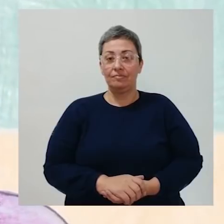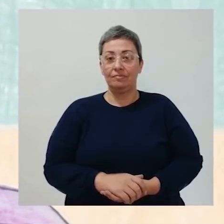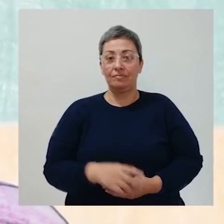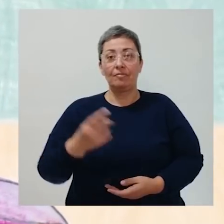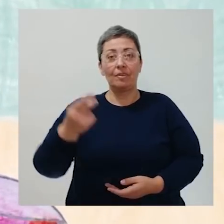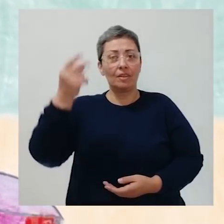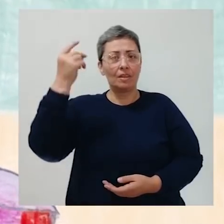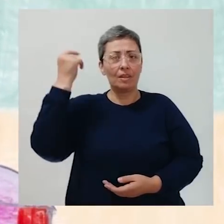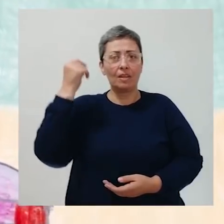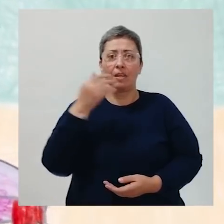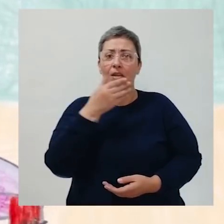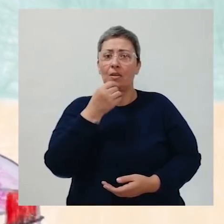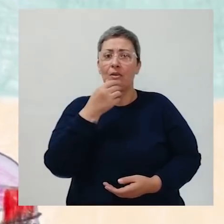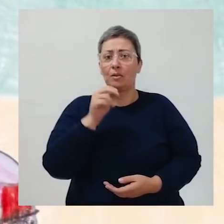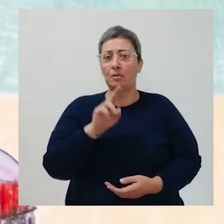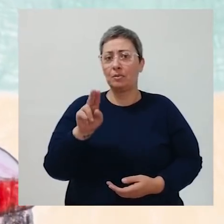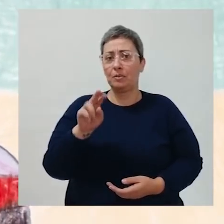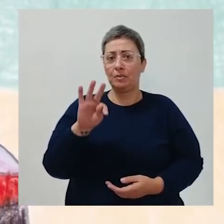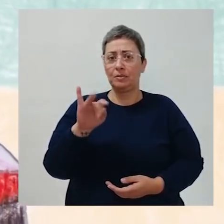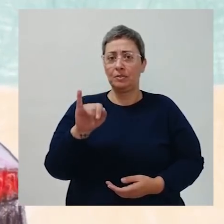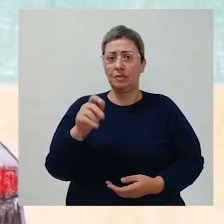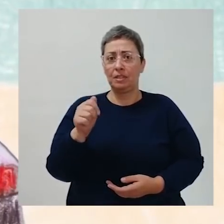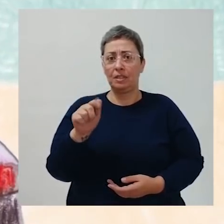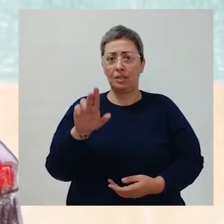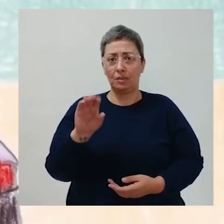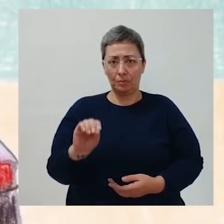Era uma vez um menininho chamado Tiago.